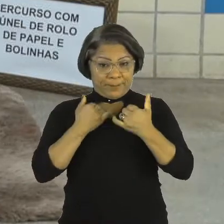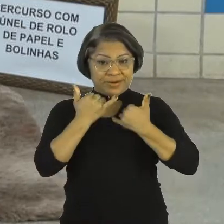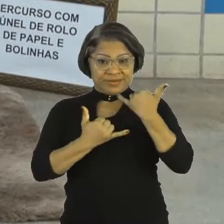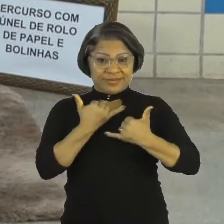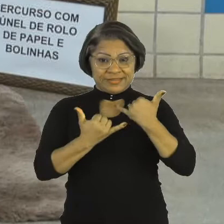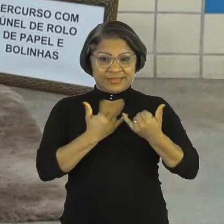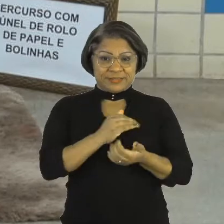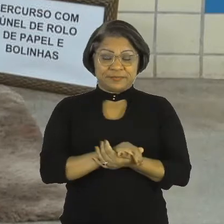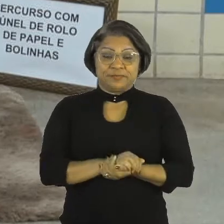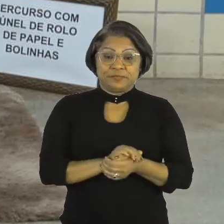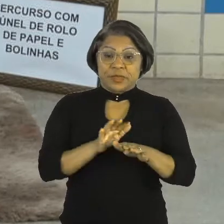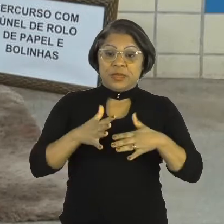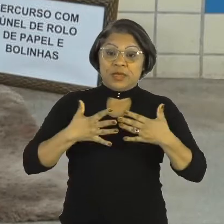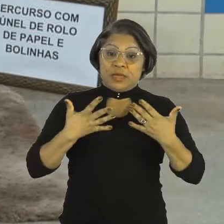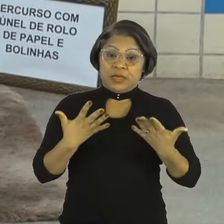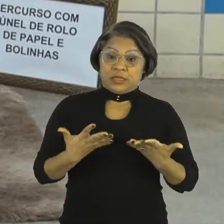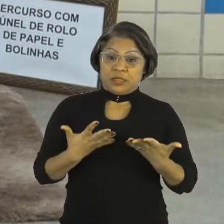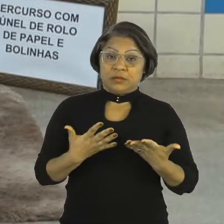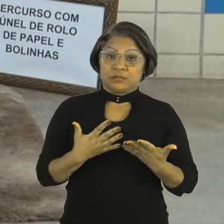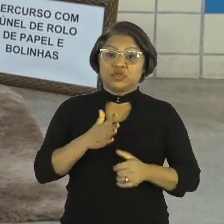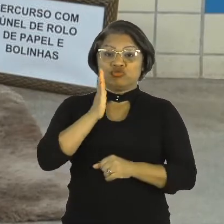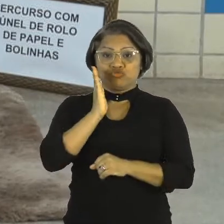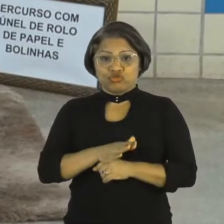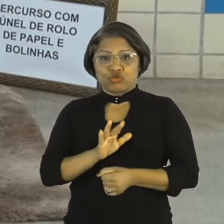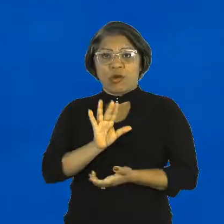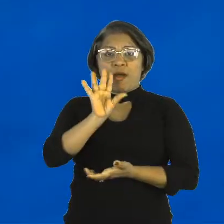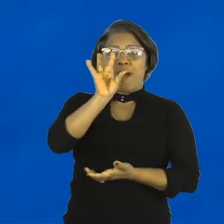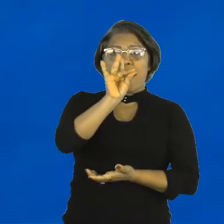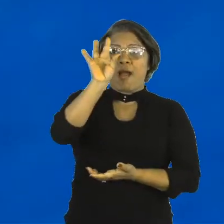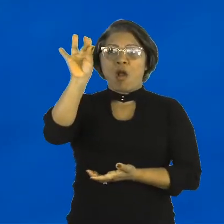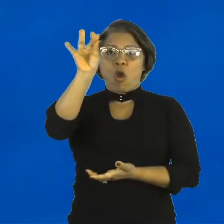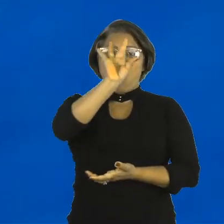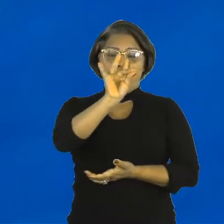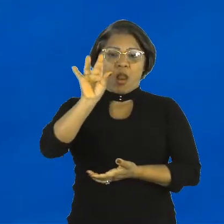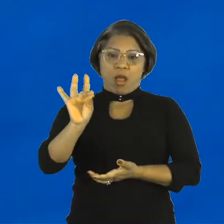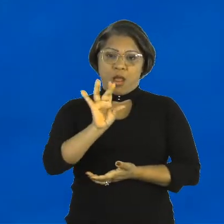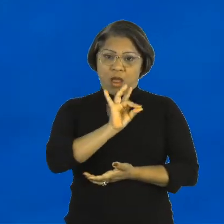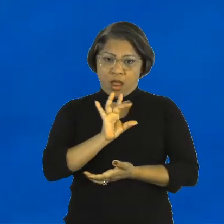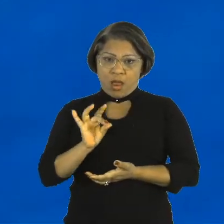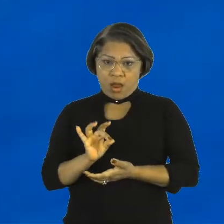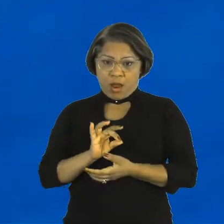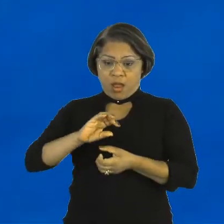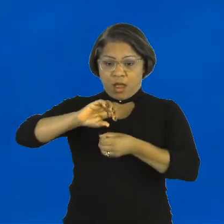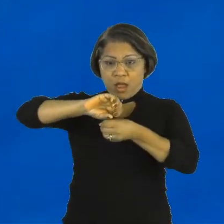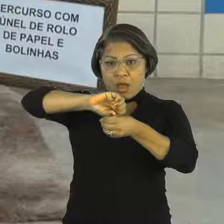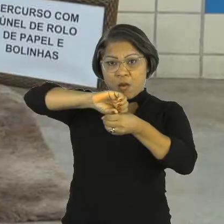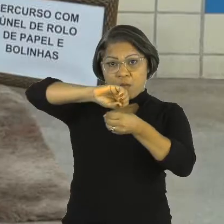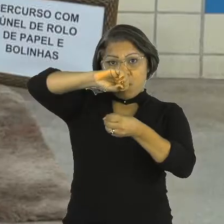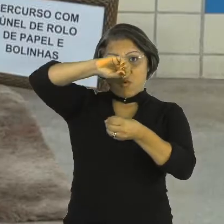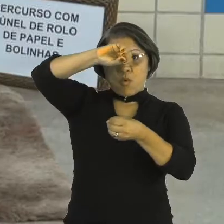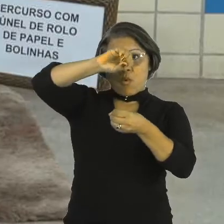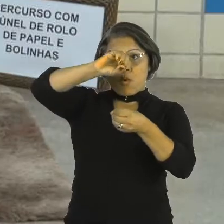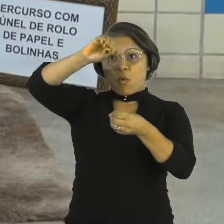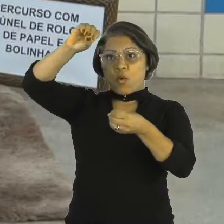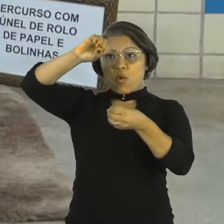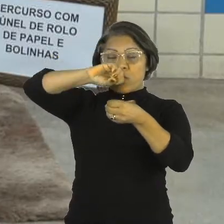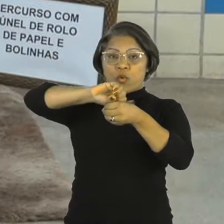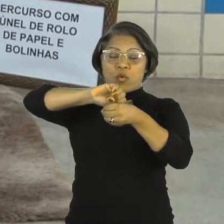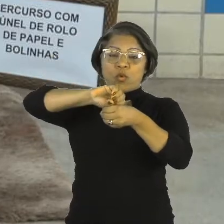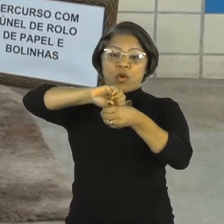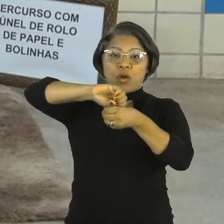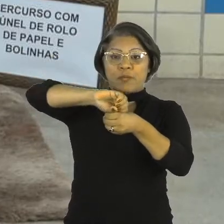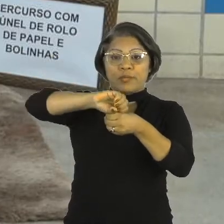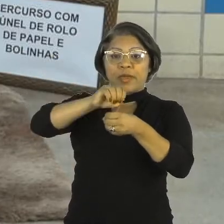como aqui, né, nós colamos alguns rolos de papel, né, aqui, né, e trouxemos essas